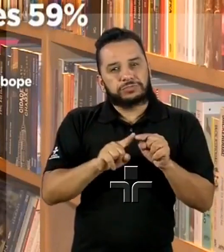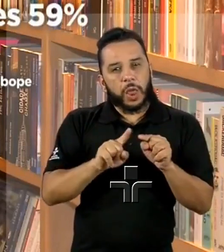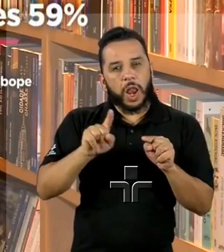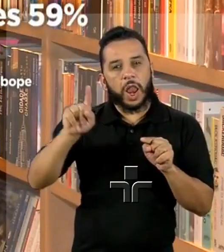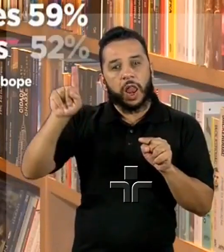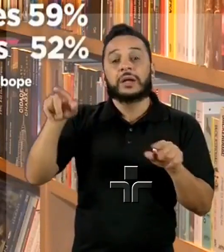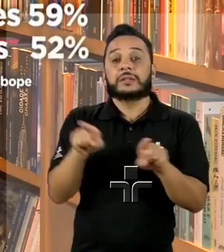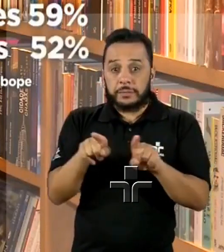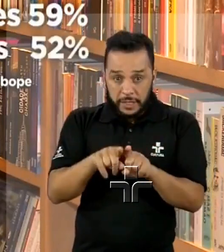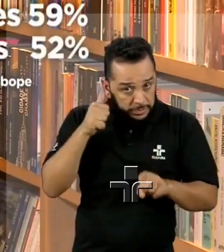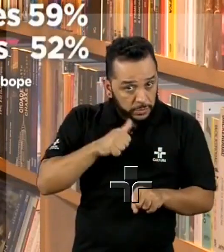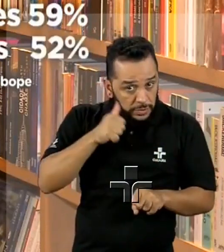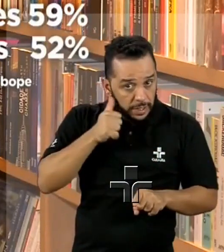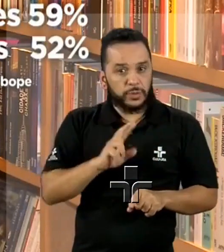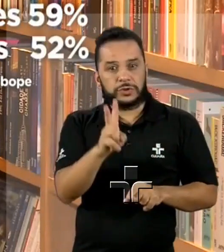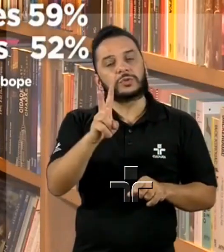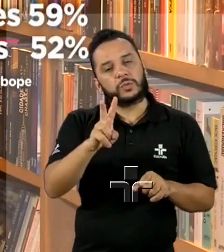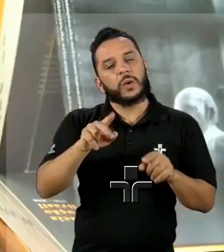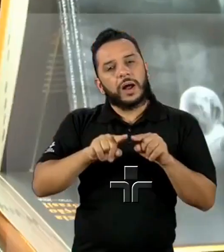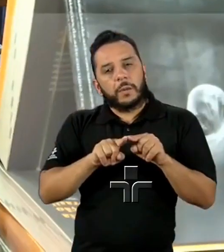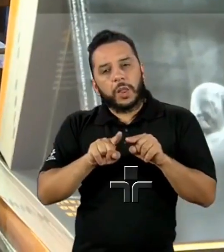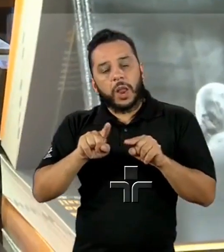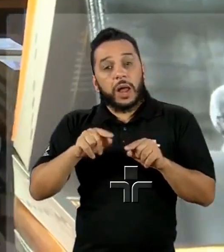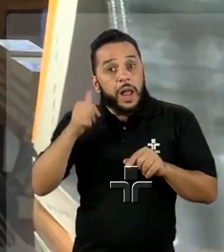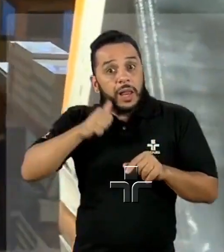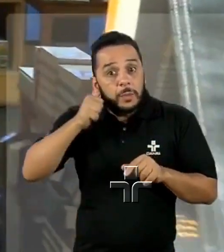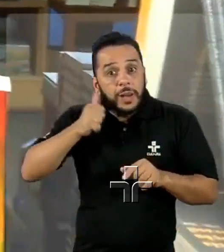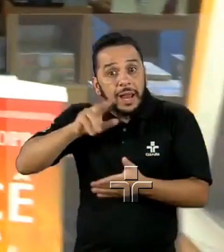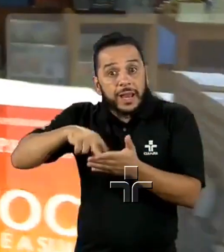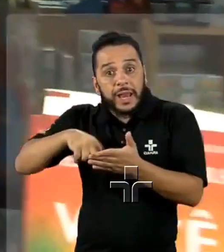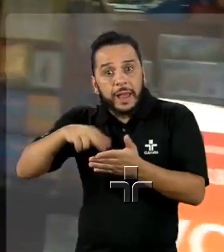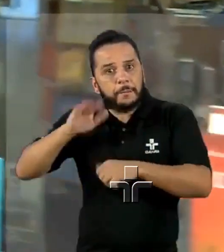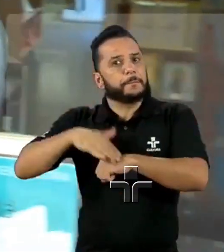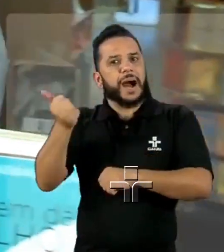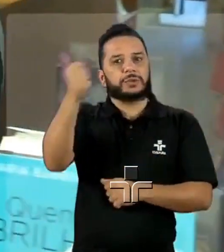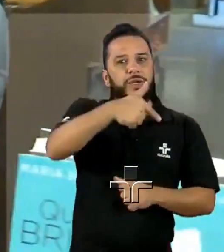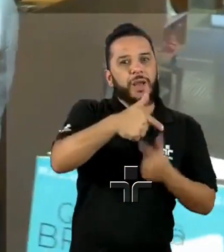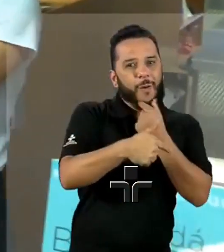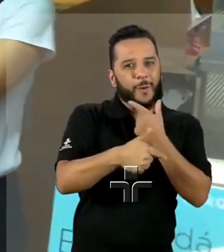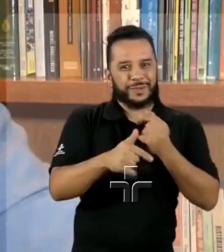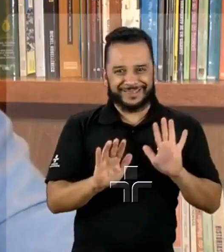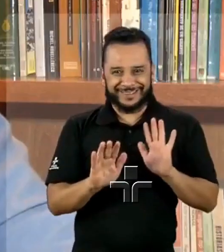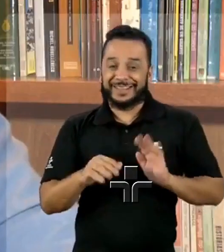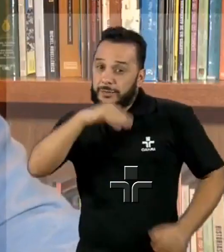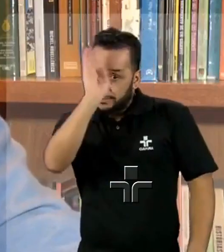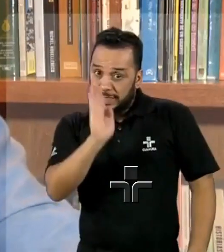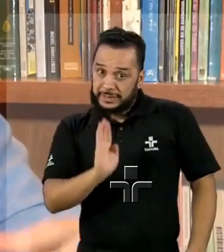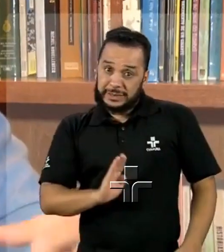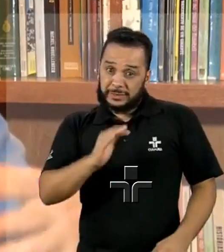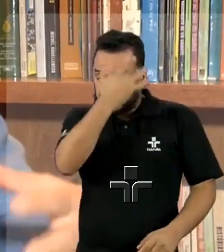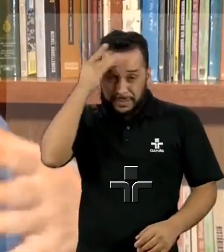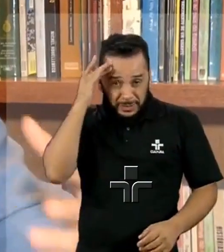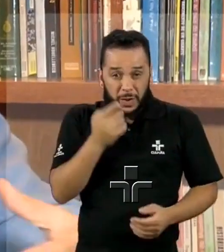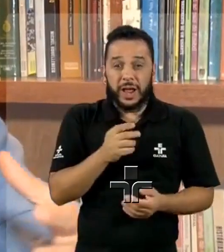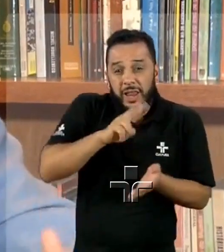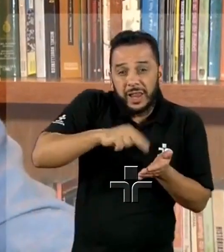mulheres continuam lendo mais que os homens. Apesar do otimismo, o brasileiro ainda lê poucos livros, segundo este escritor. Pelos